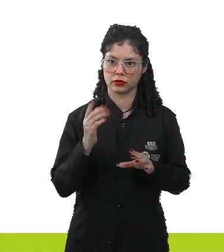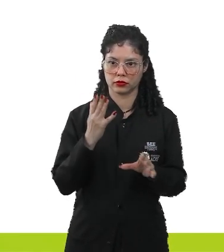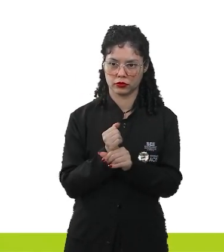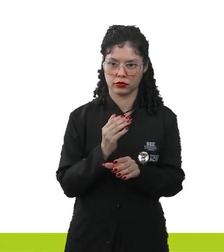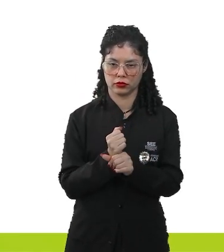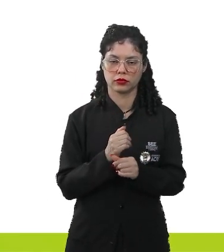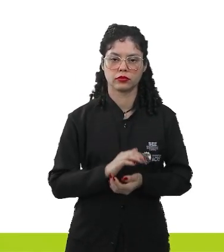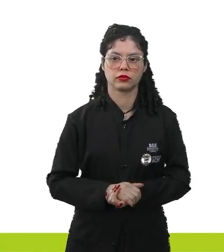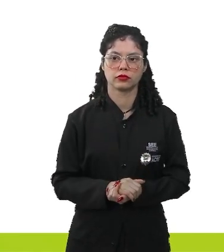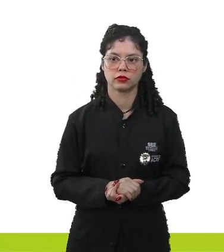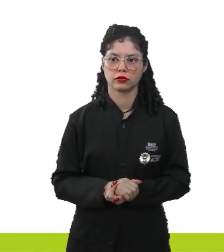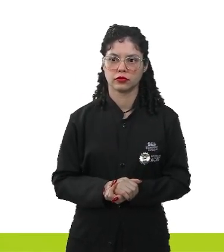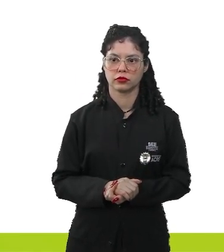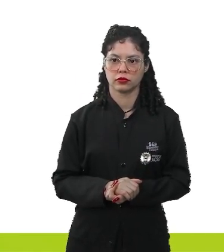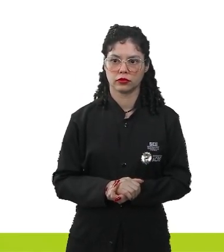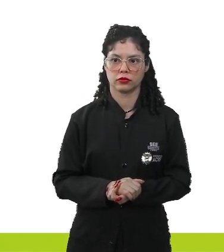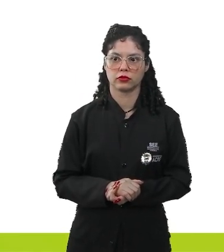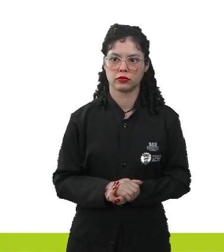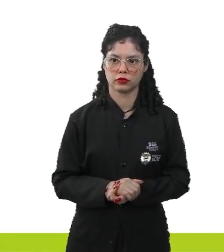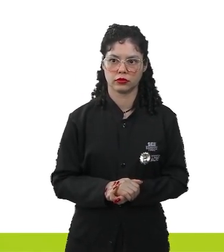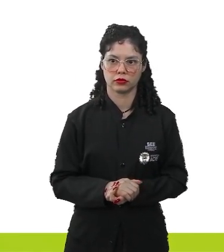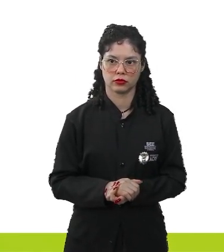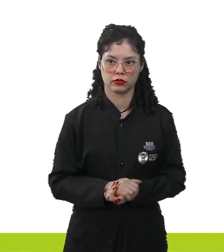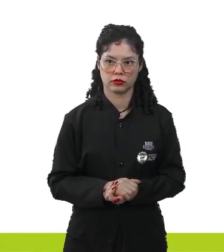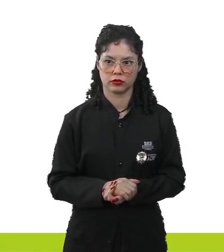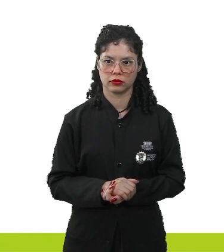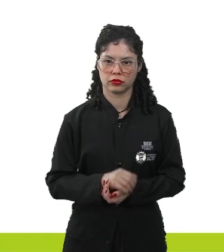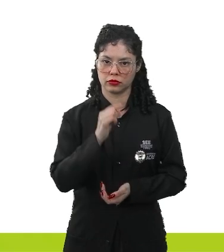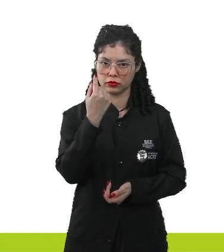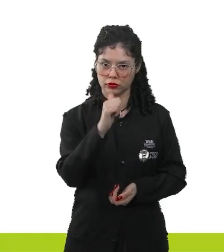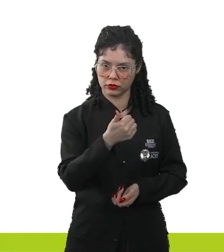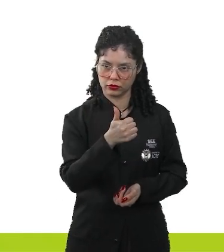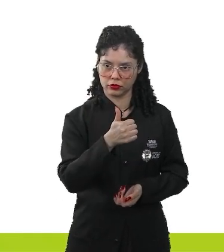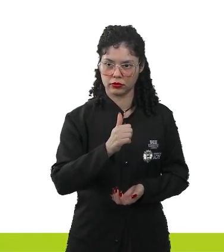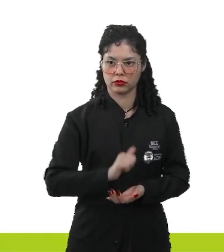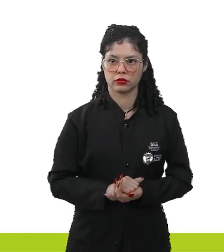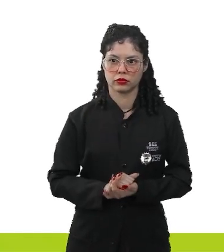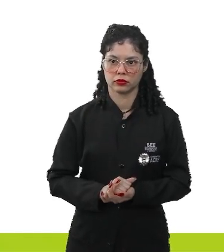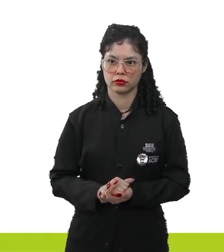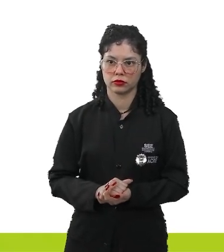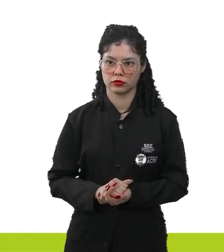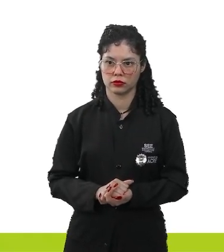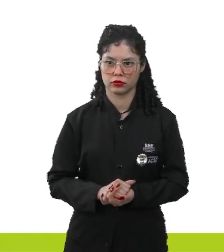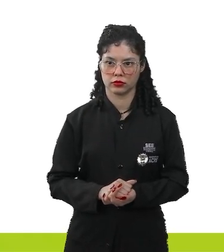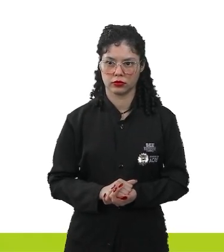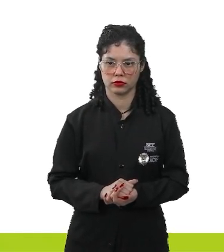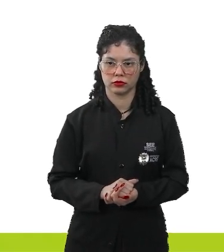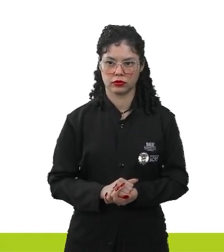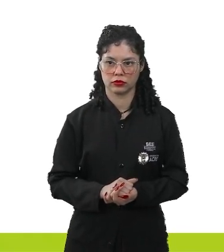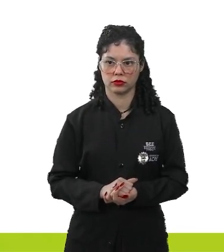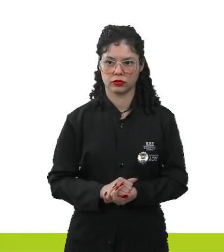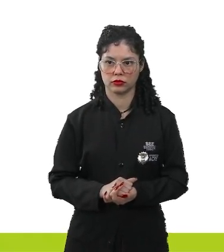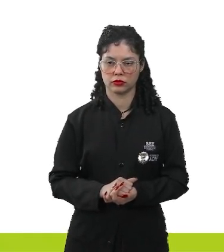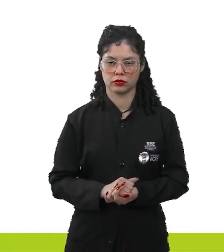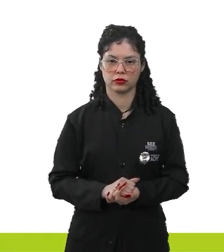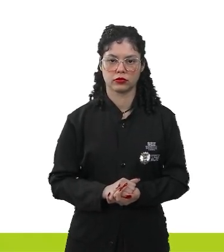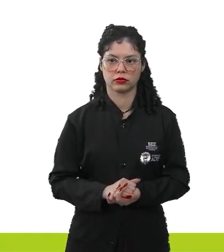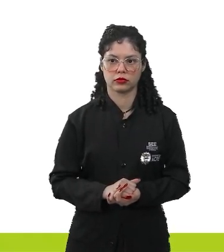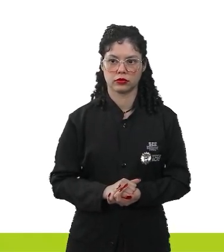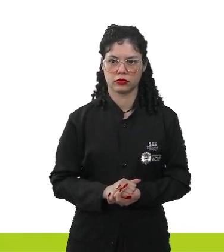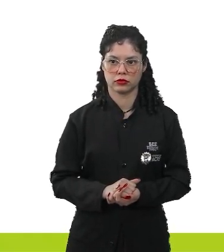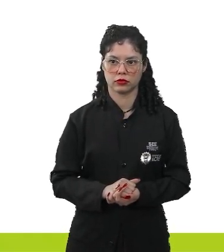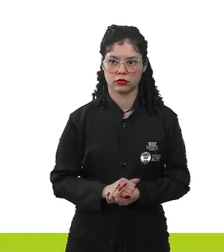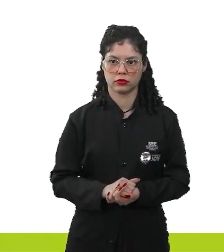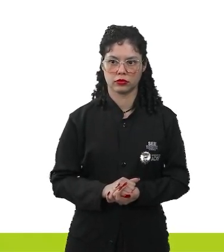soma. 6 mais 3 mais 2, 11. 2 mais 5 mais 4, nós